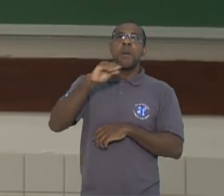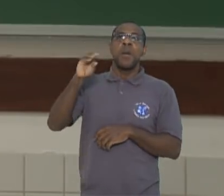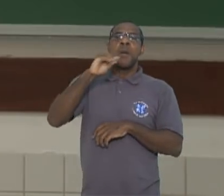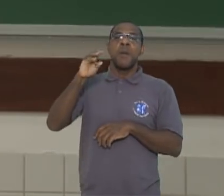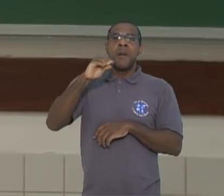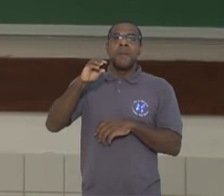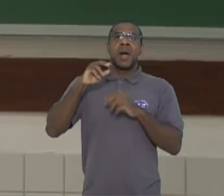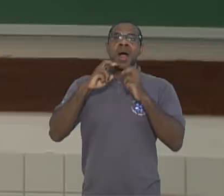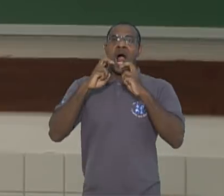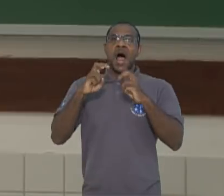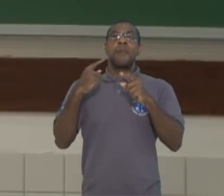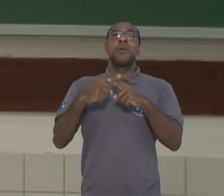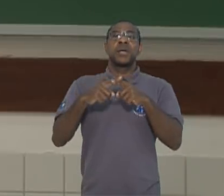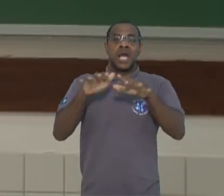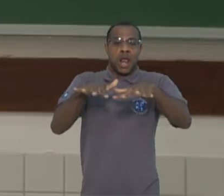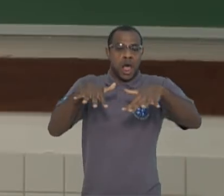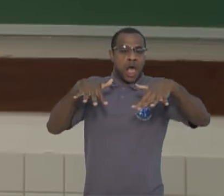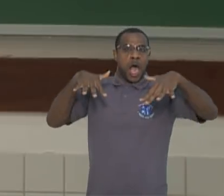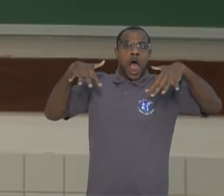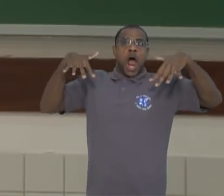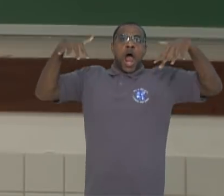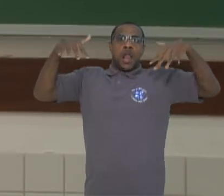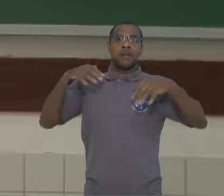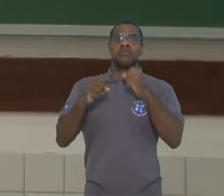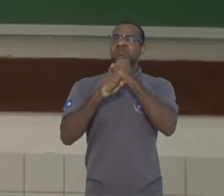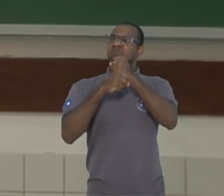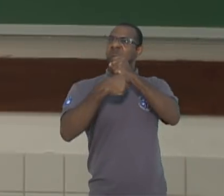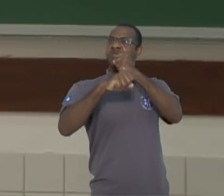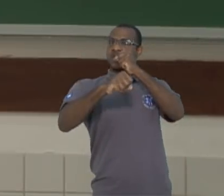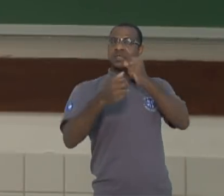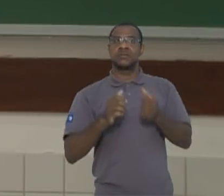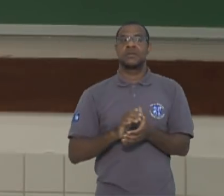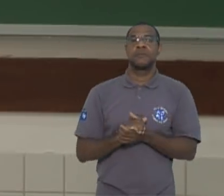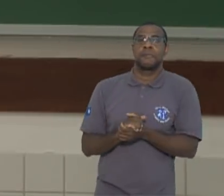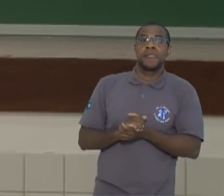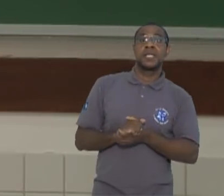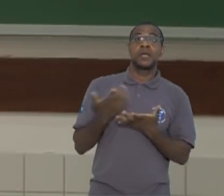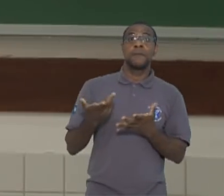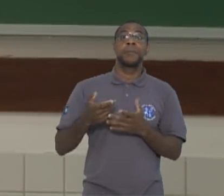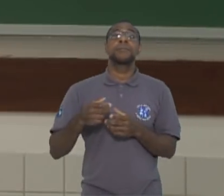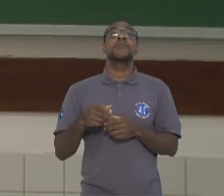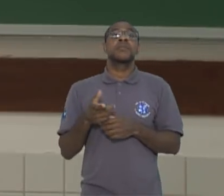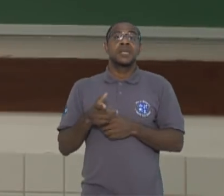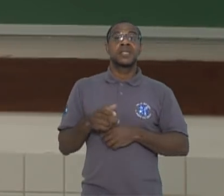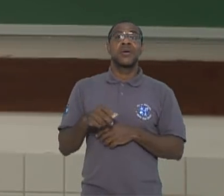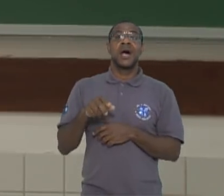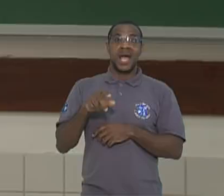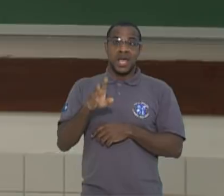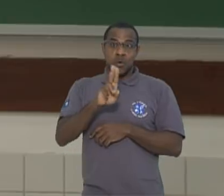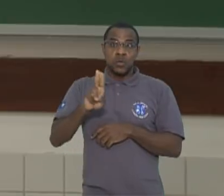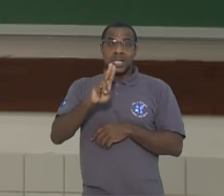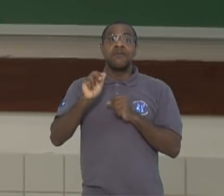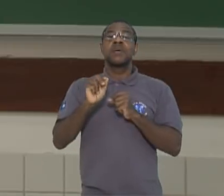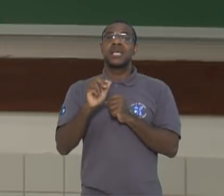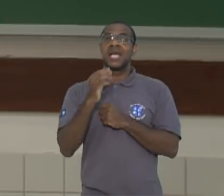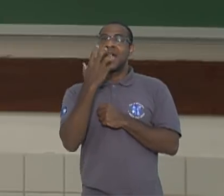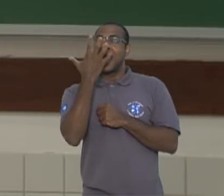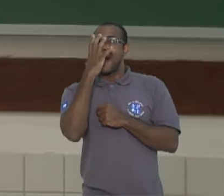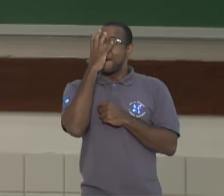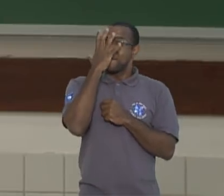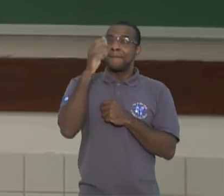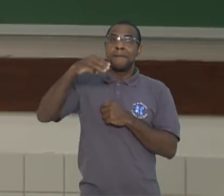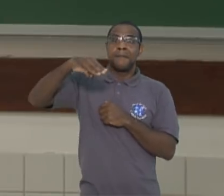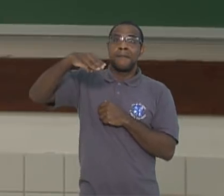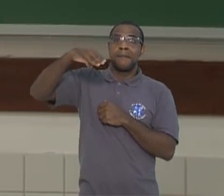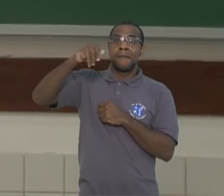de alguns artifícios. No teatro grego, inclusive, eles usavam máscaras. E essas máscaras, feitas de madeiras entalhadas,